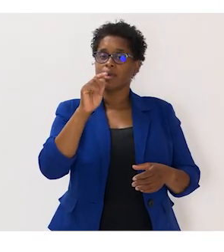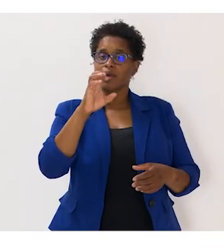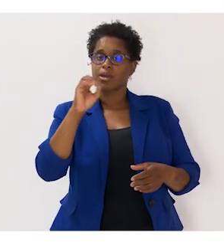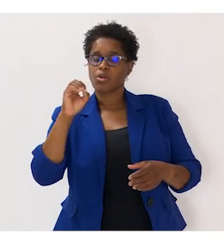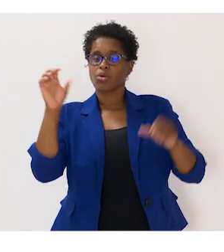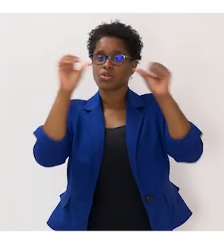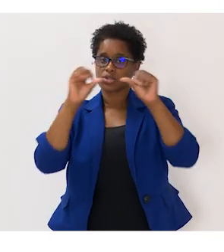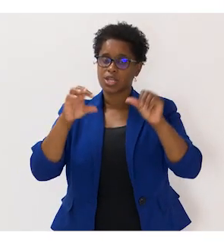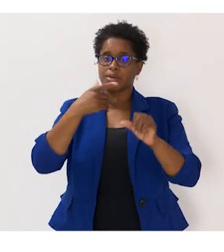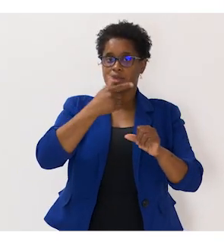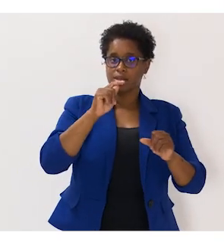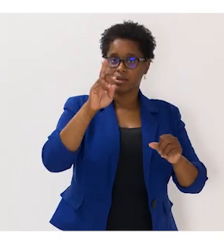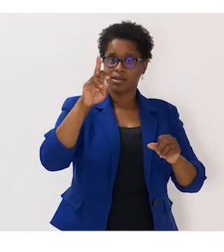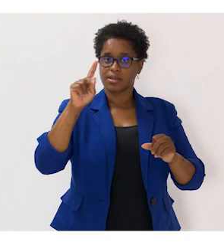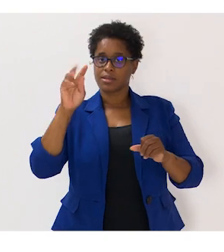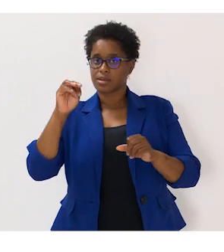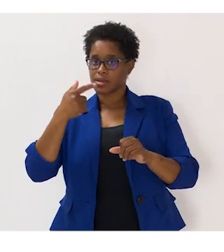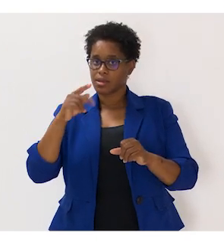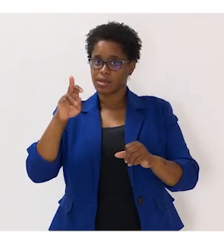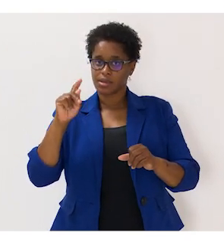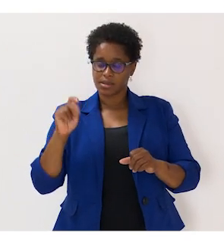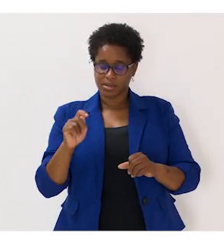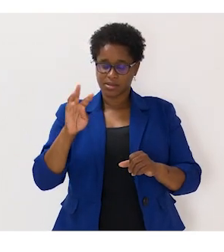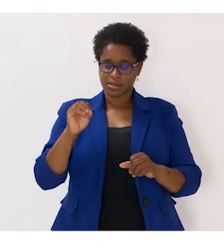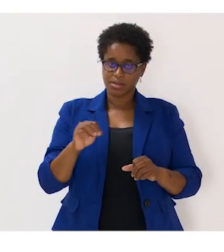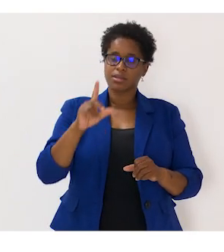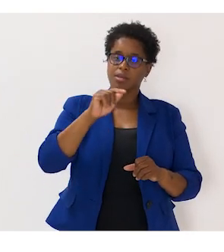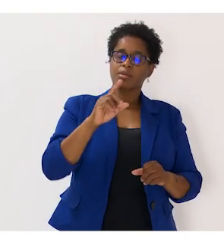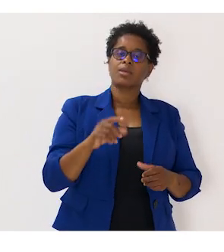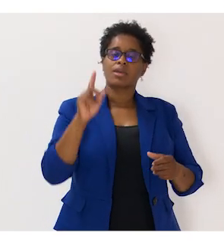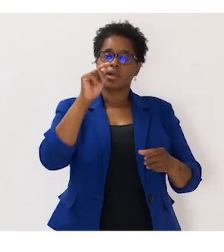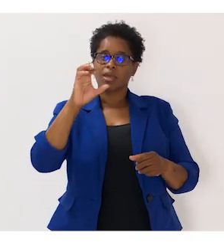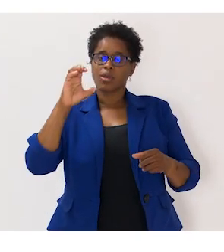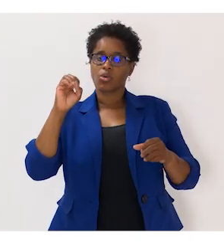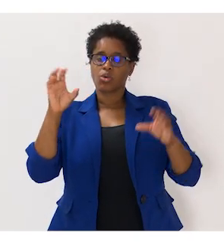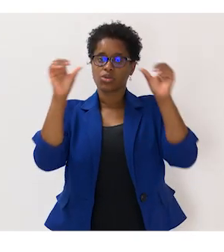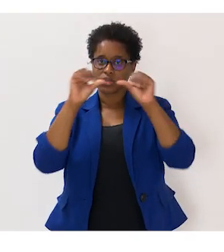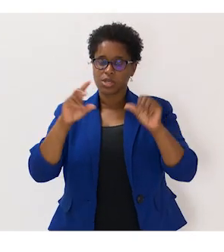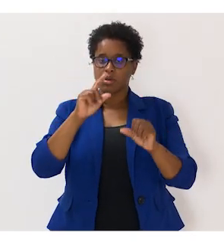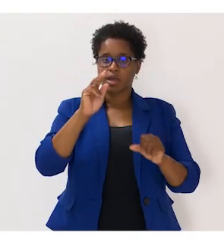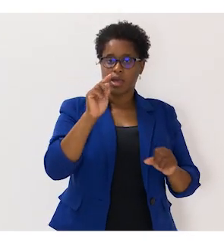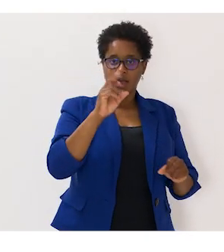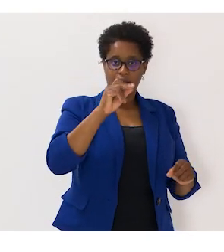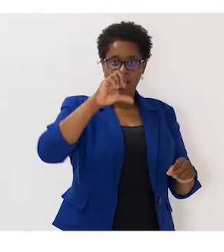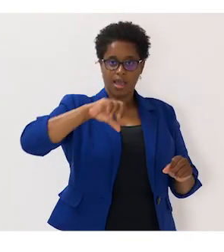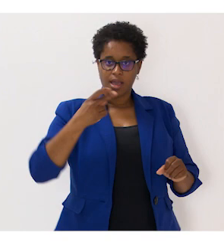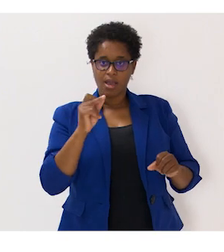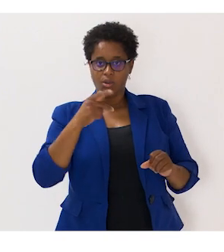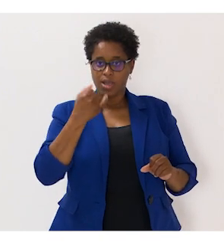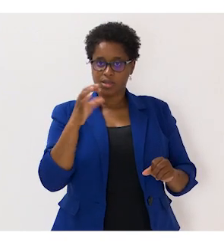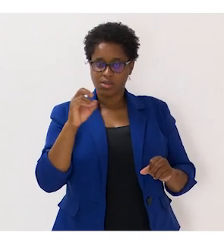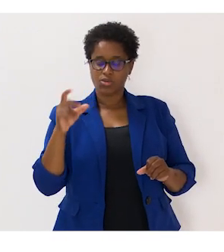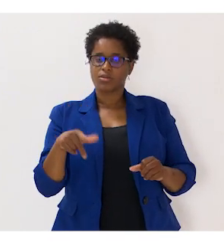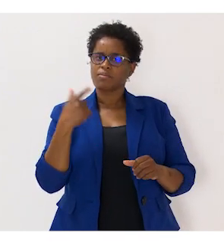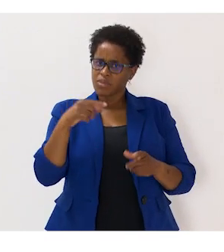ecossistemas terrestres e ecossistemas aquáticos. Os ecossistemas terrestres têm